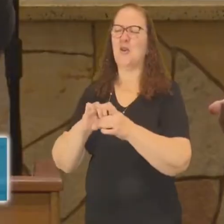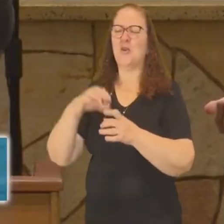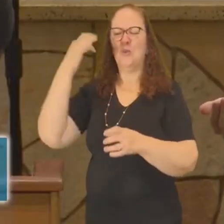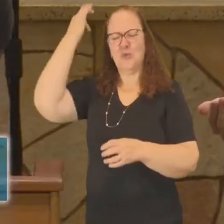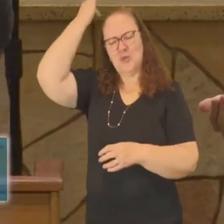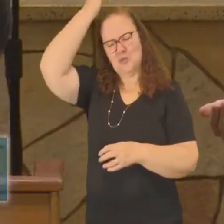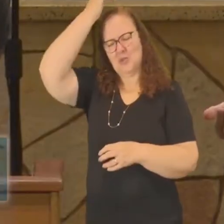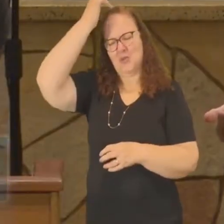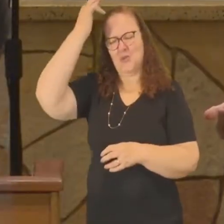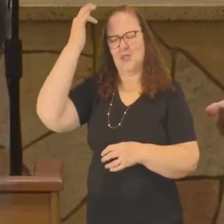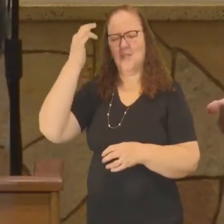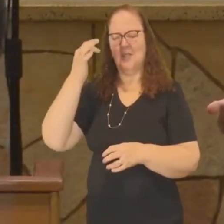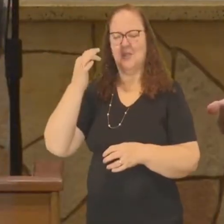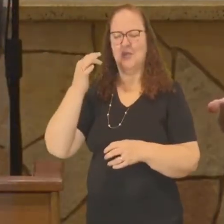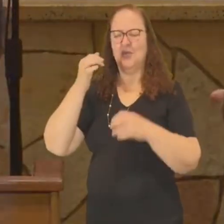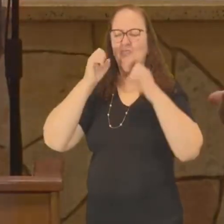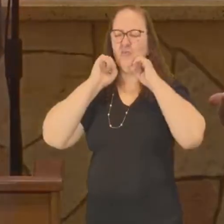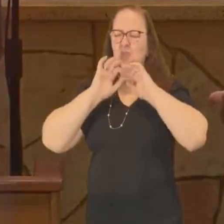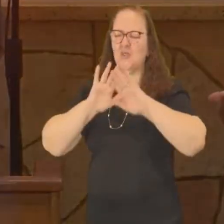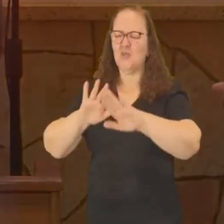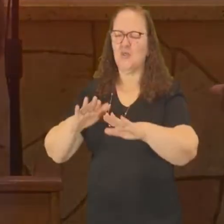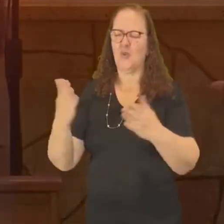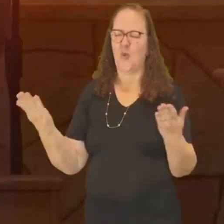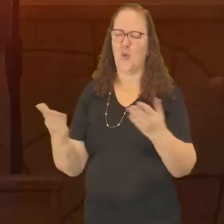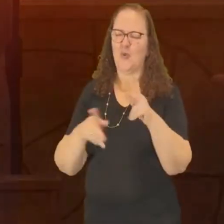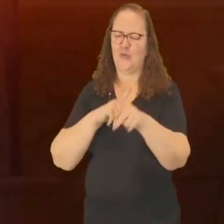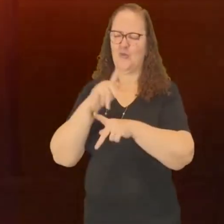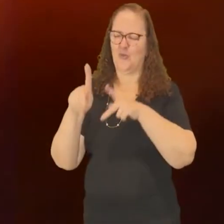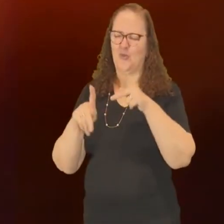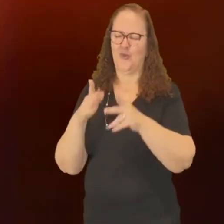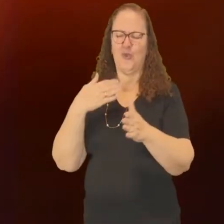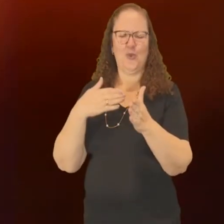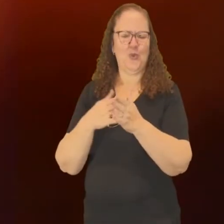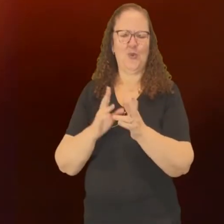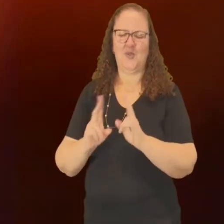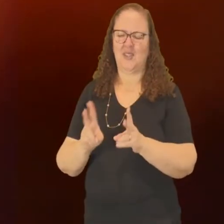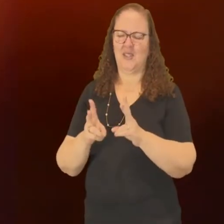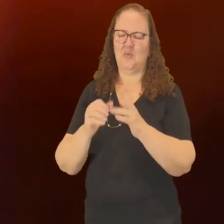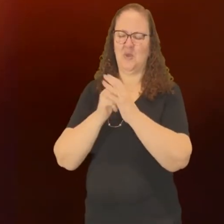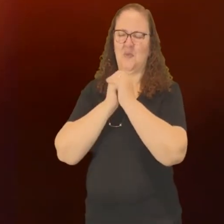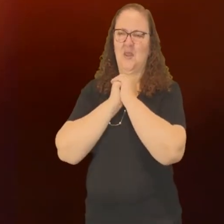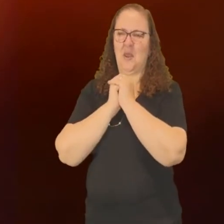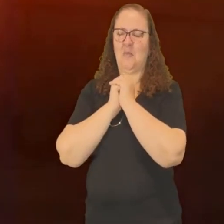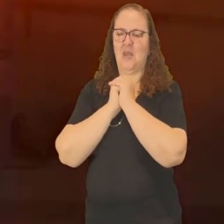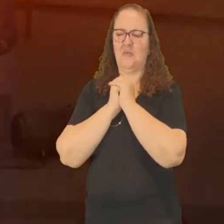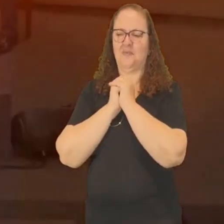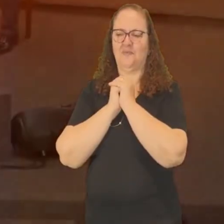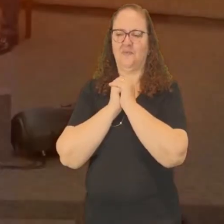seja presente e derramado sobre o Teu povo hoje e para todos sempre. Amém.